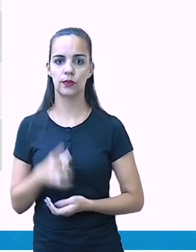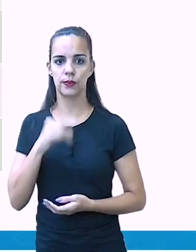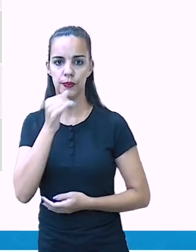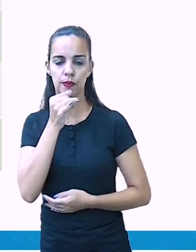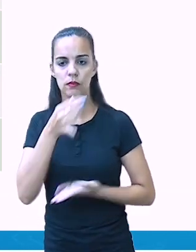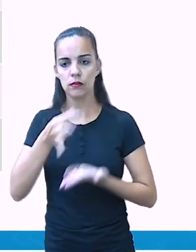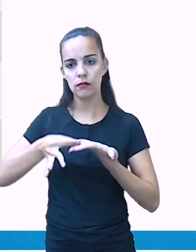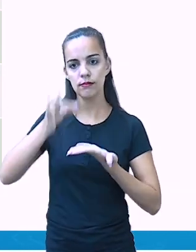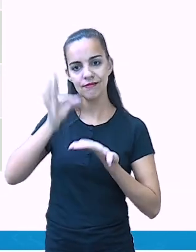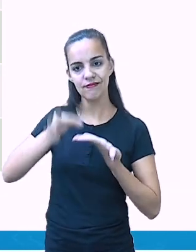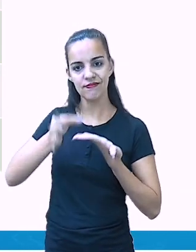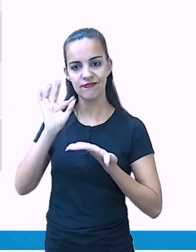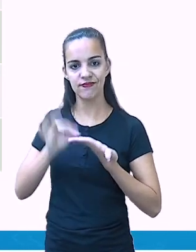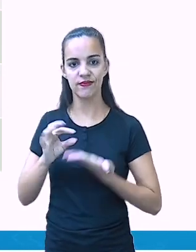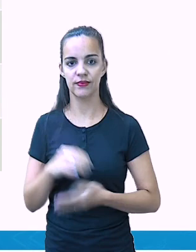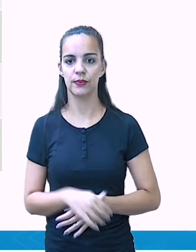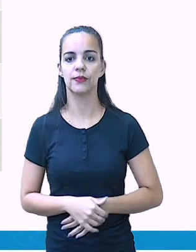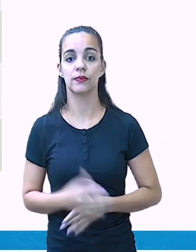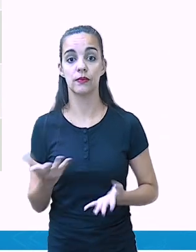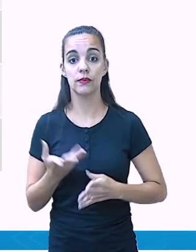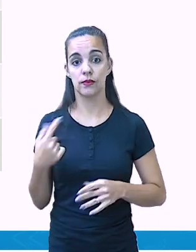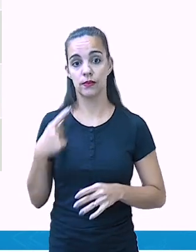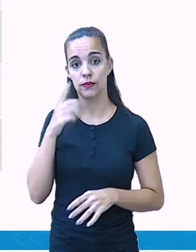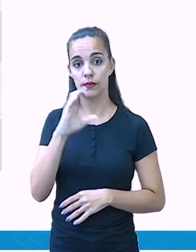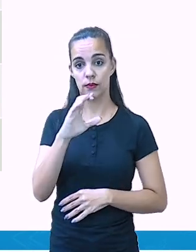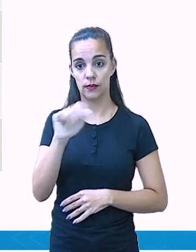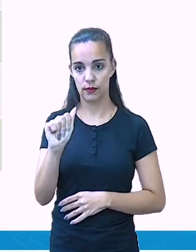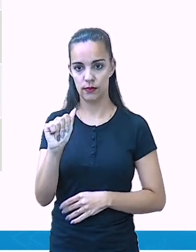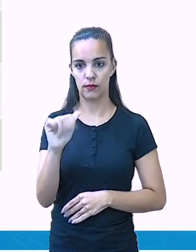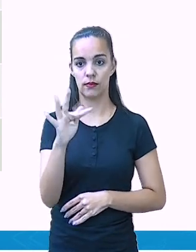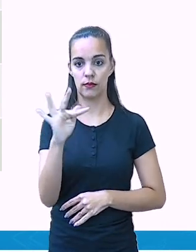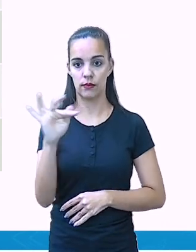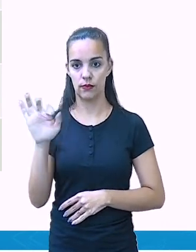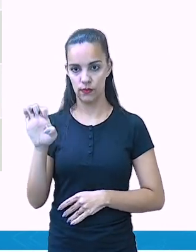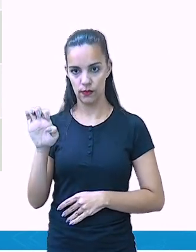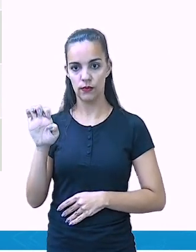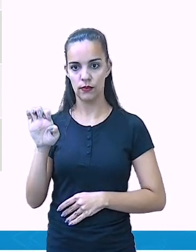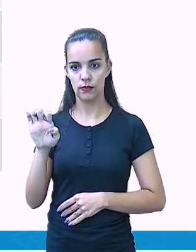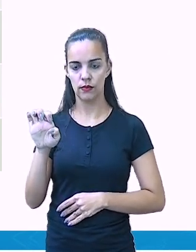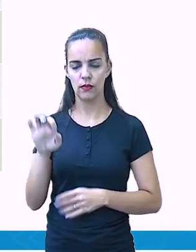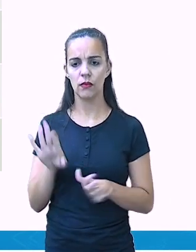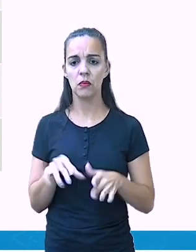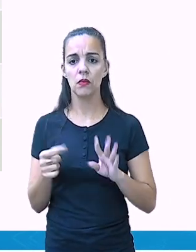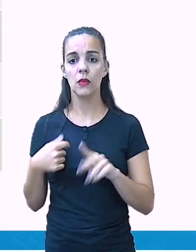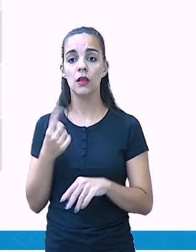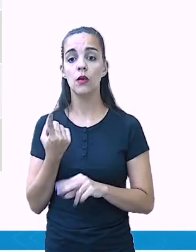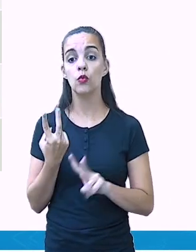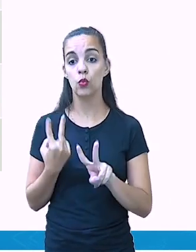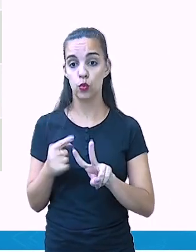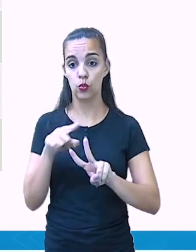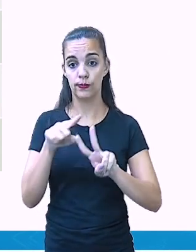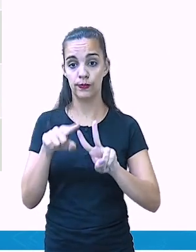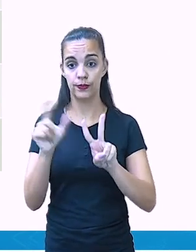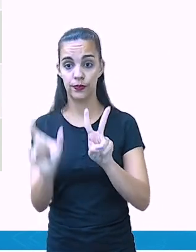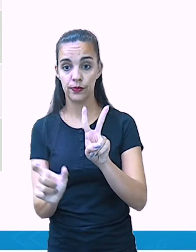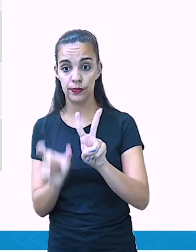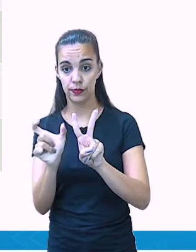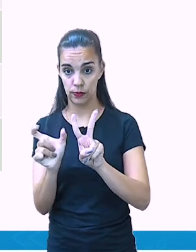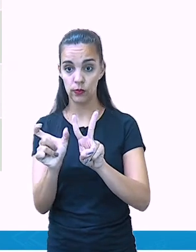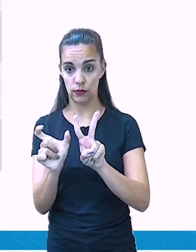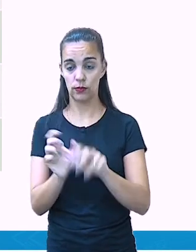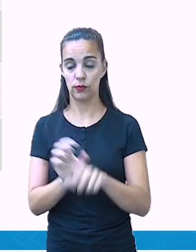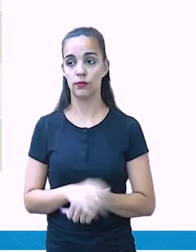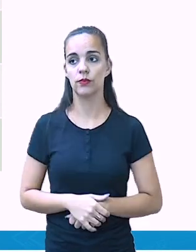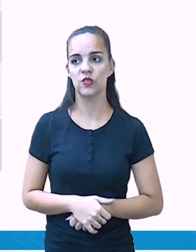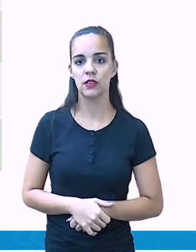café. Embaixo da tartaruga vem café. Vamos lá. Café. Somente 2 sílabas, então ela é